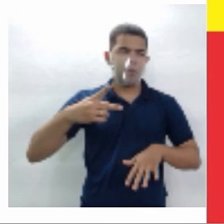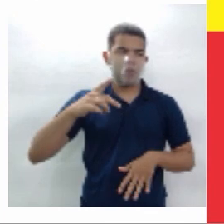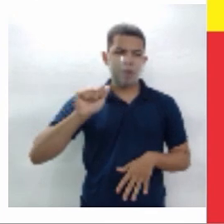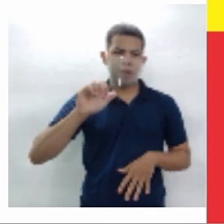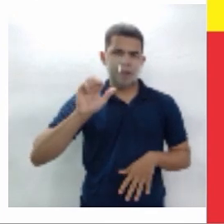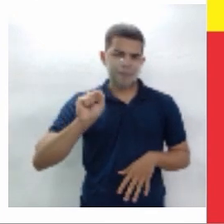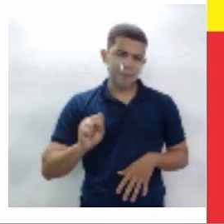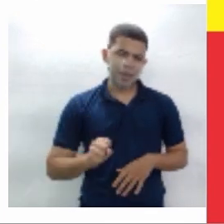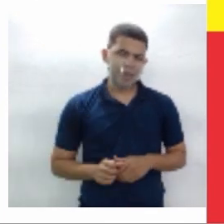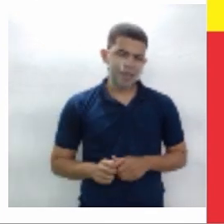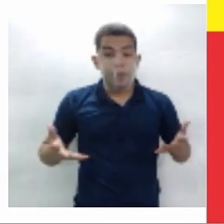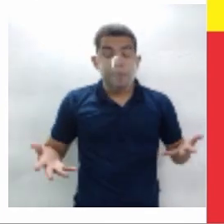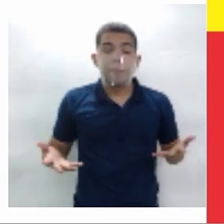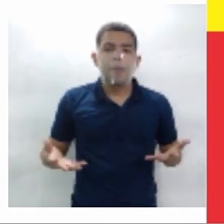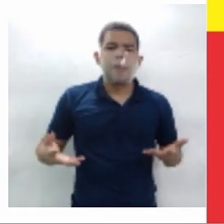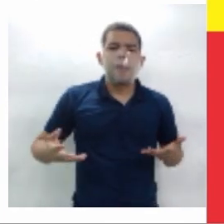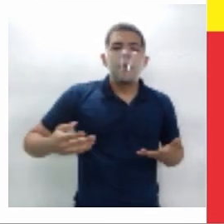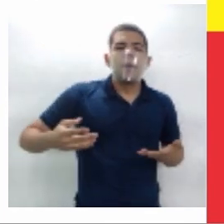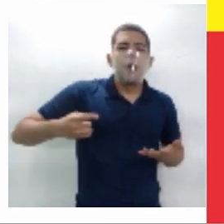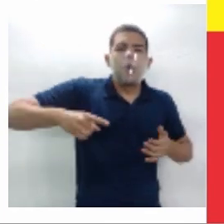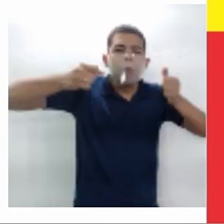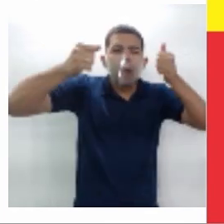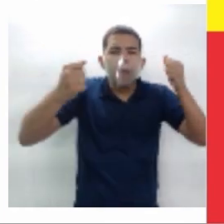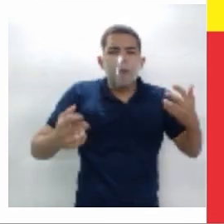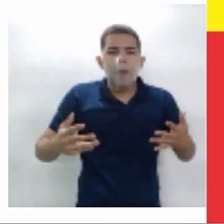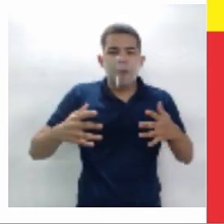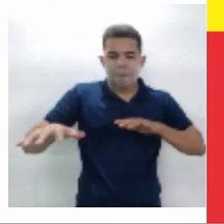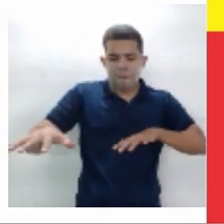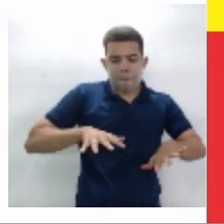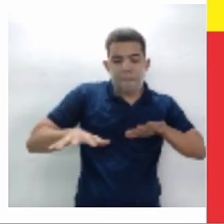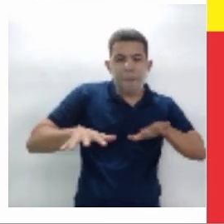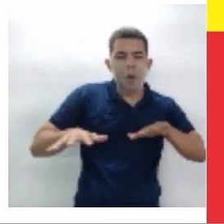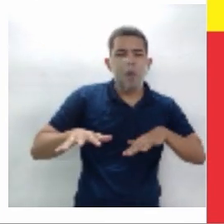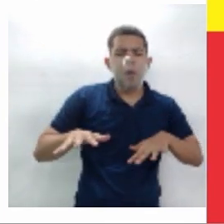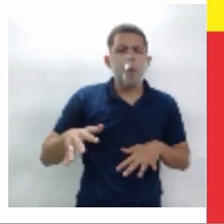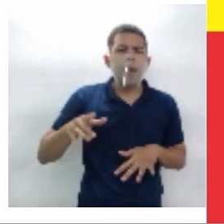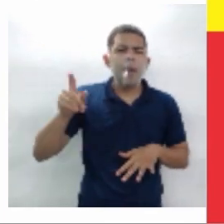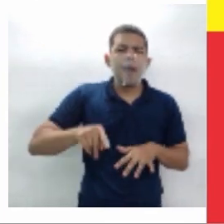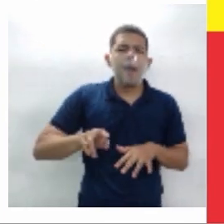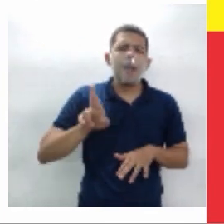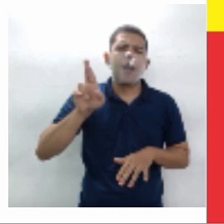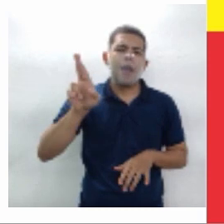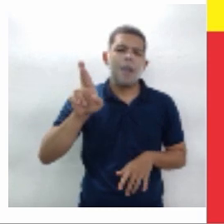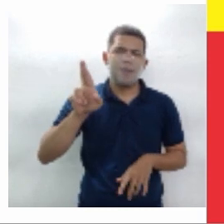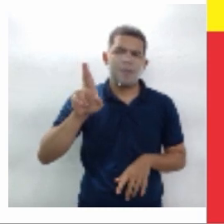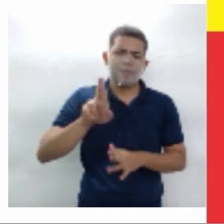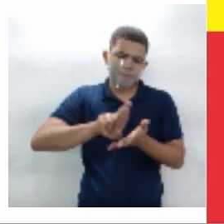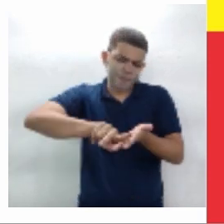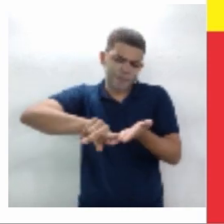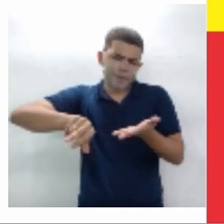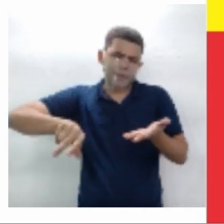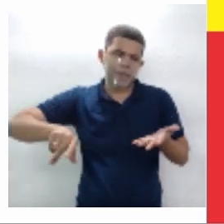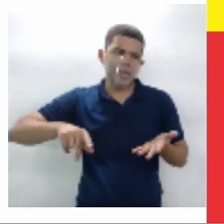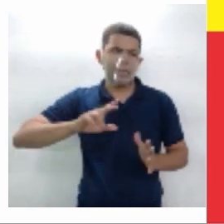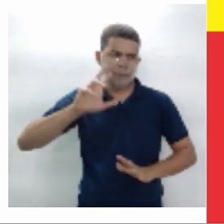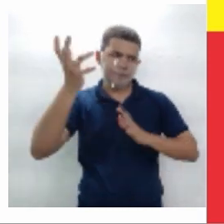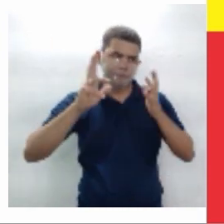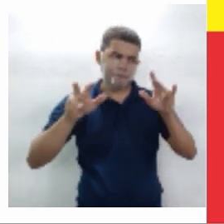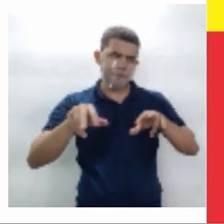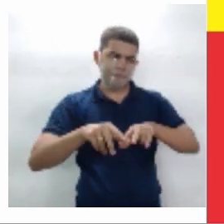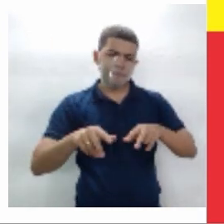Então, quando se fala dos movimentos tectônicos, eles são responsáveis, muitas dessas